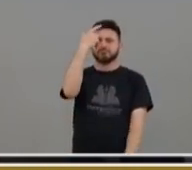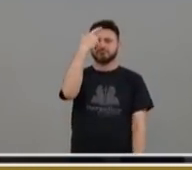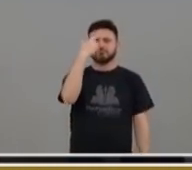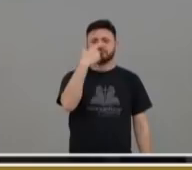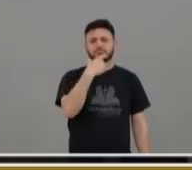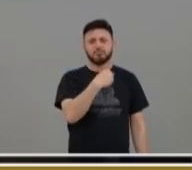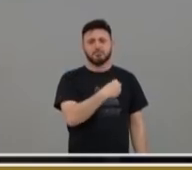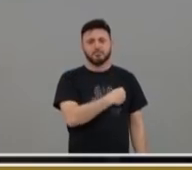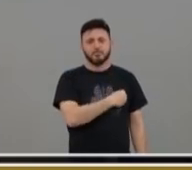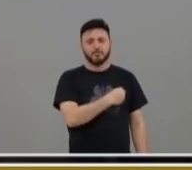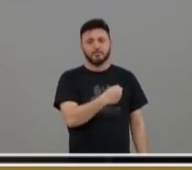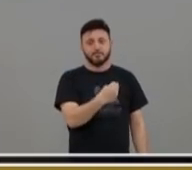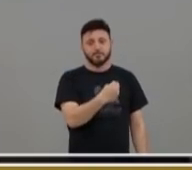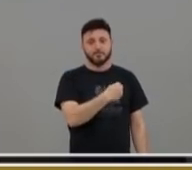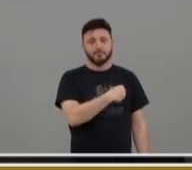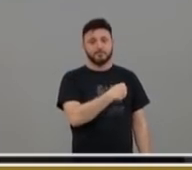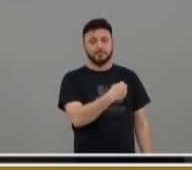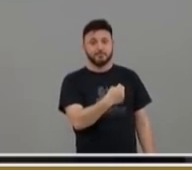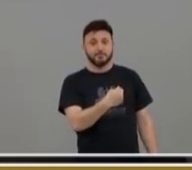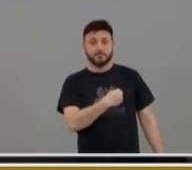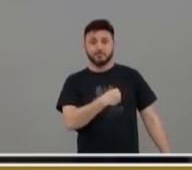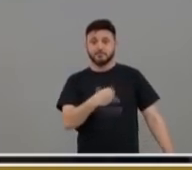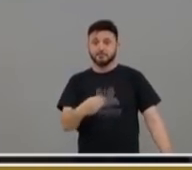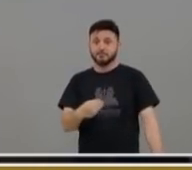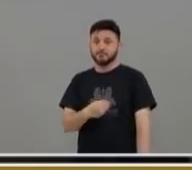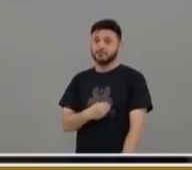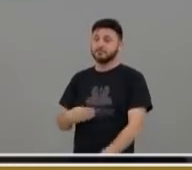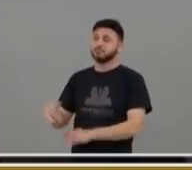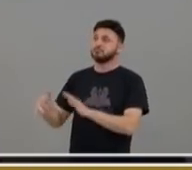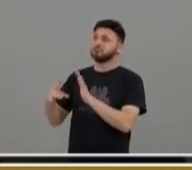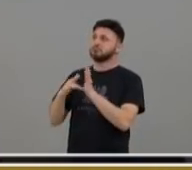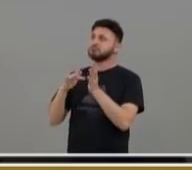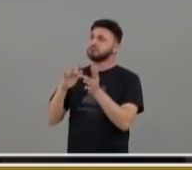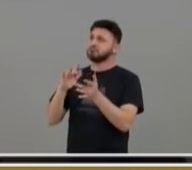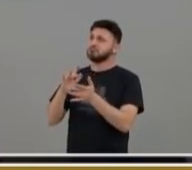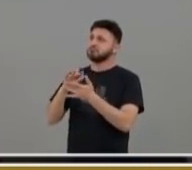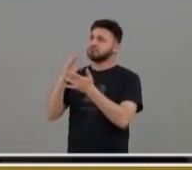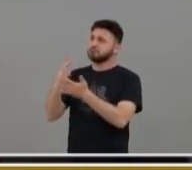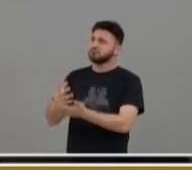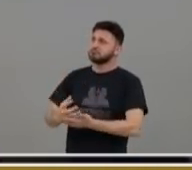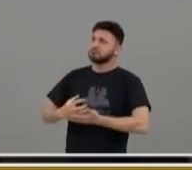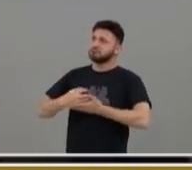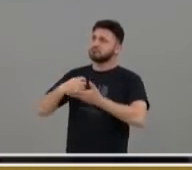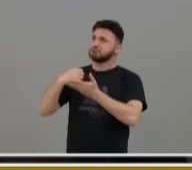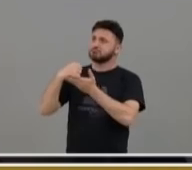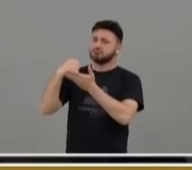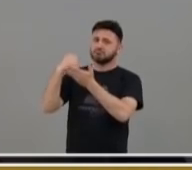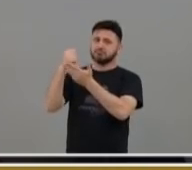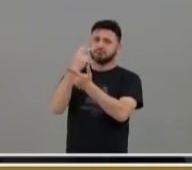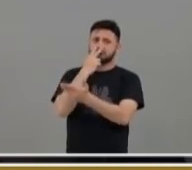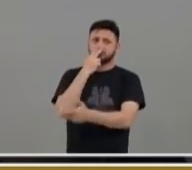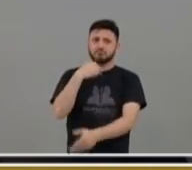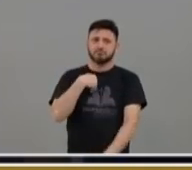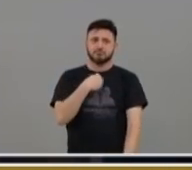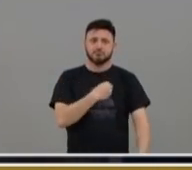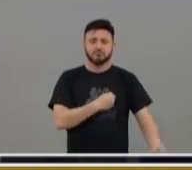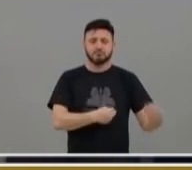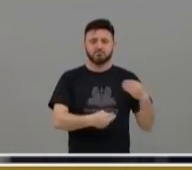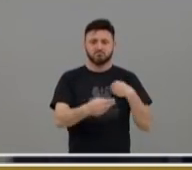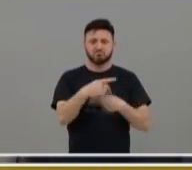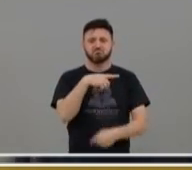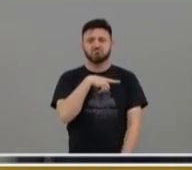pecados, sou eu a lança na mão do soldado que feriu